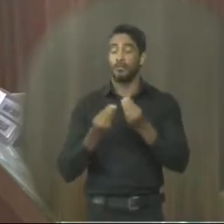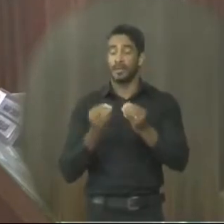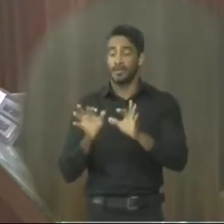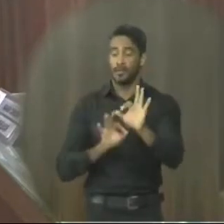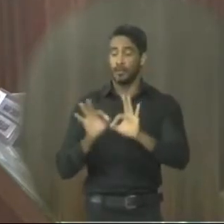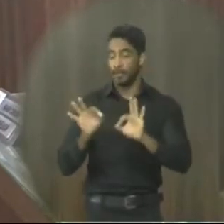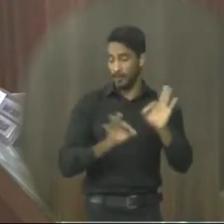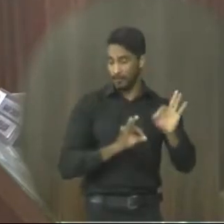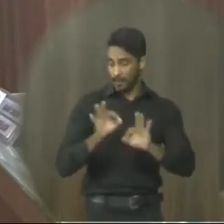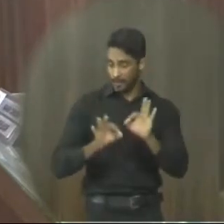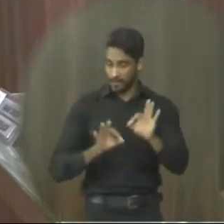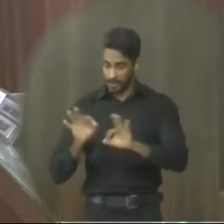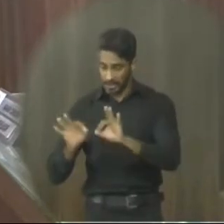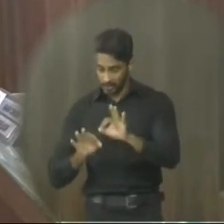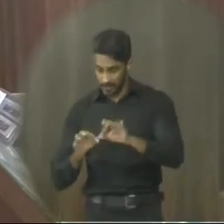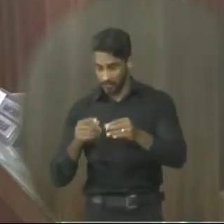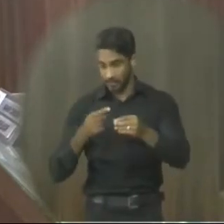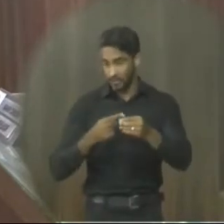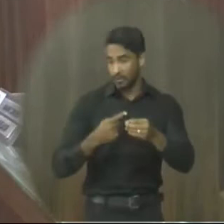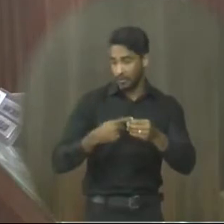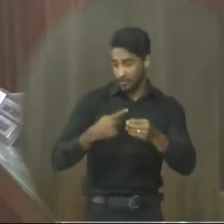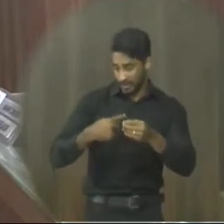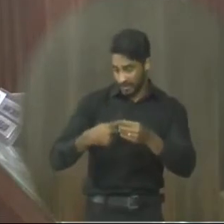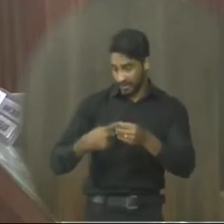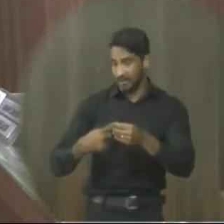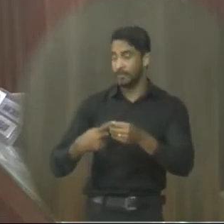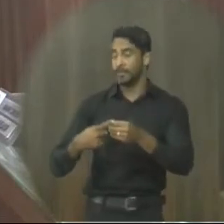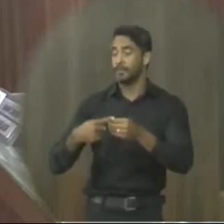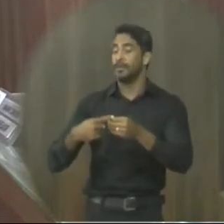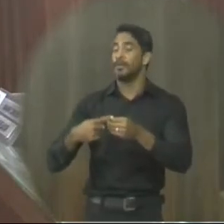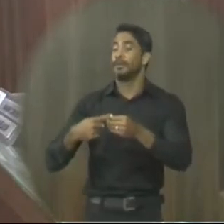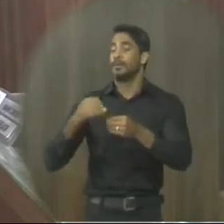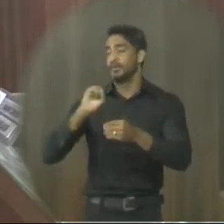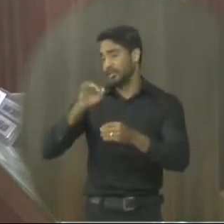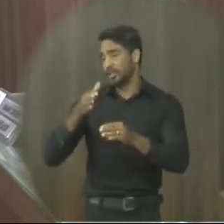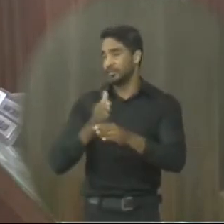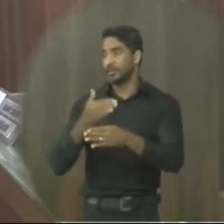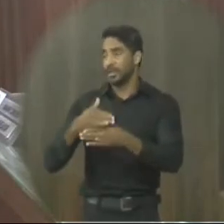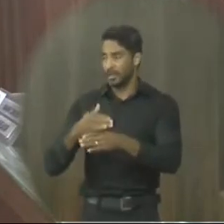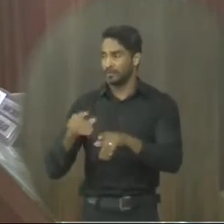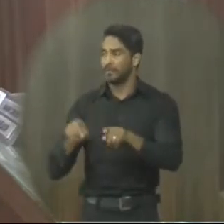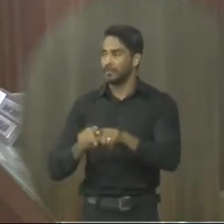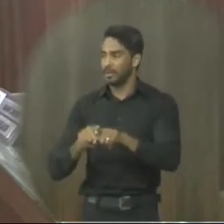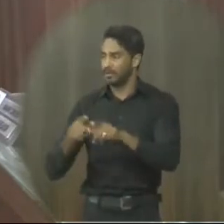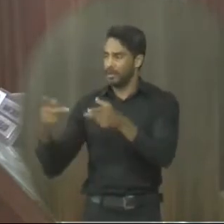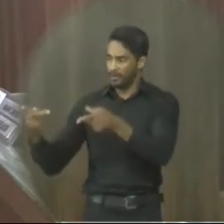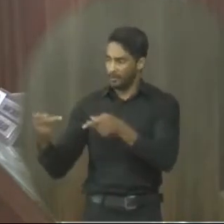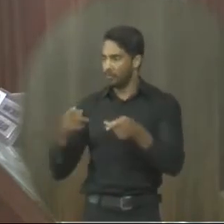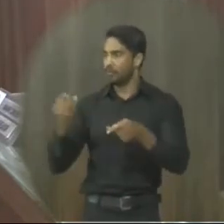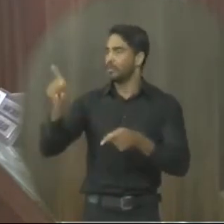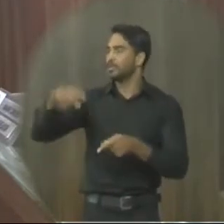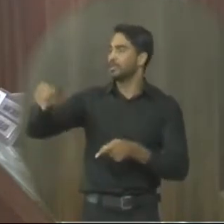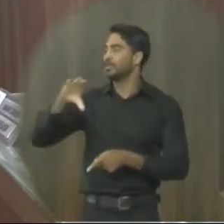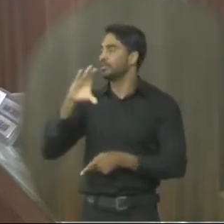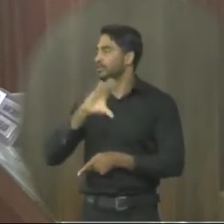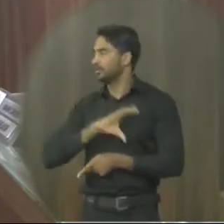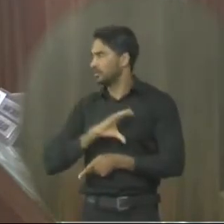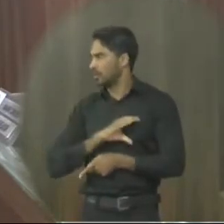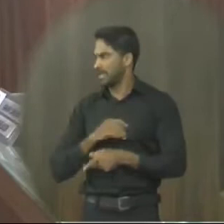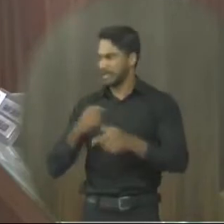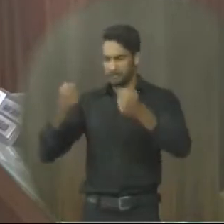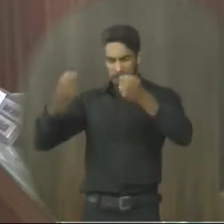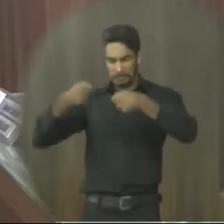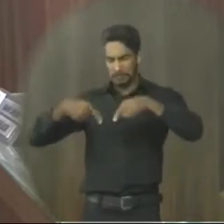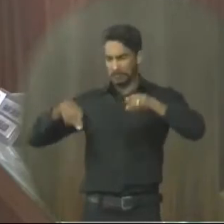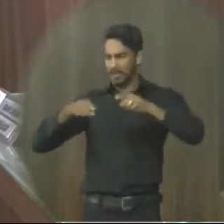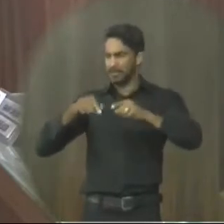planejamento estrutural do município na parte de obras. Vou deixar o convite aqui, quem sabe os novos colegas, não precisa nem